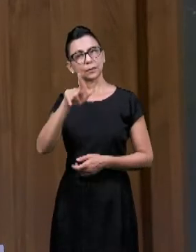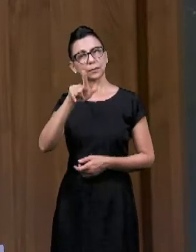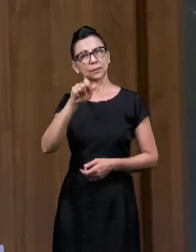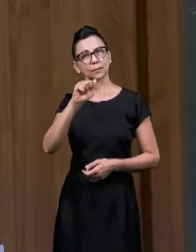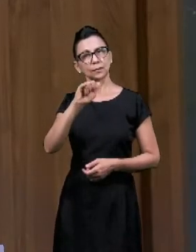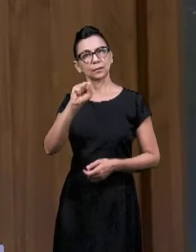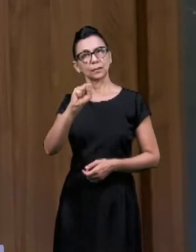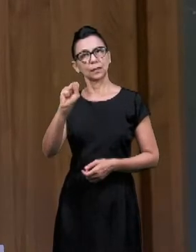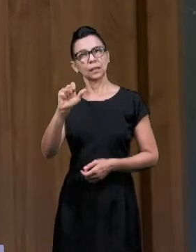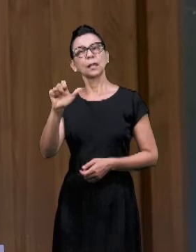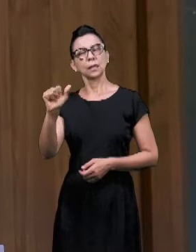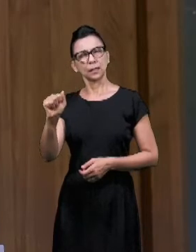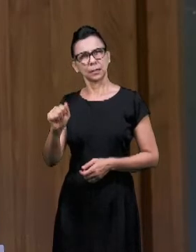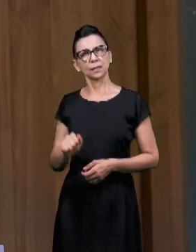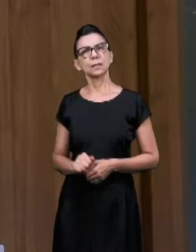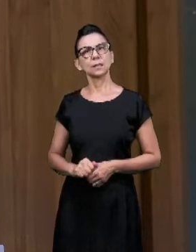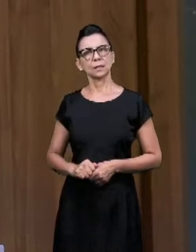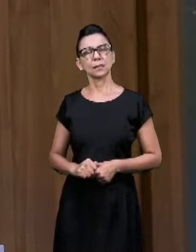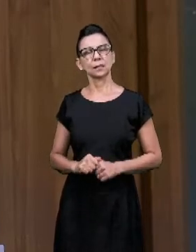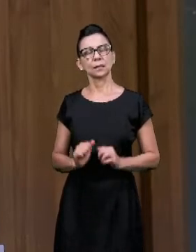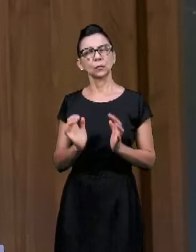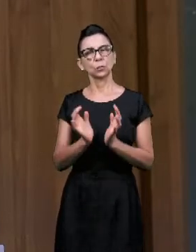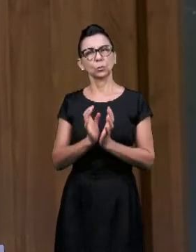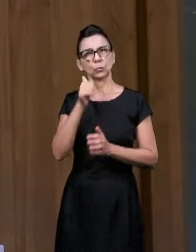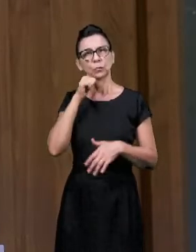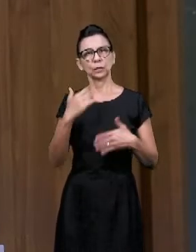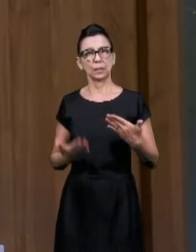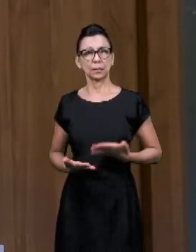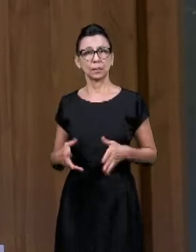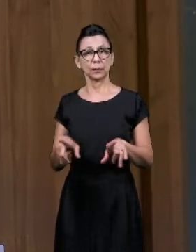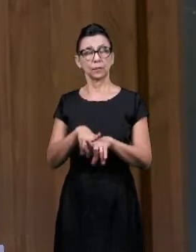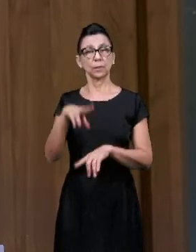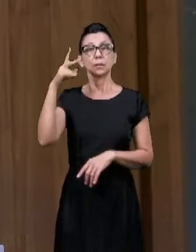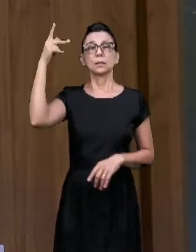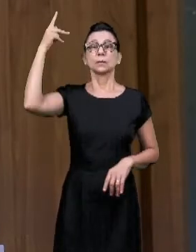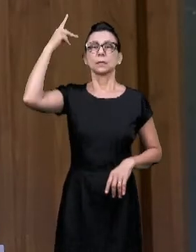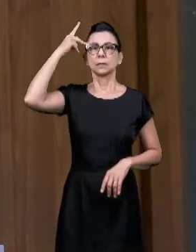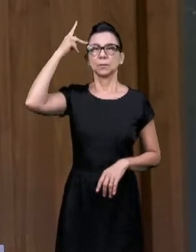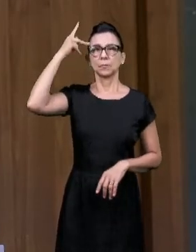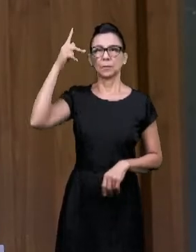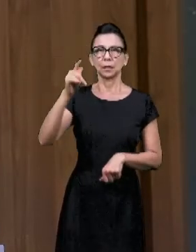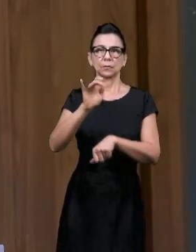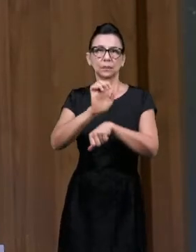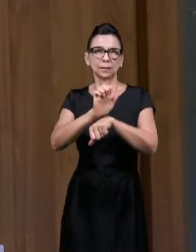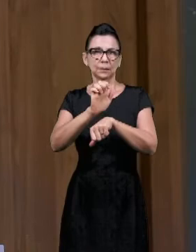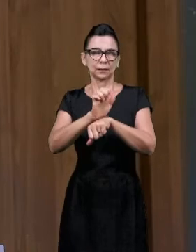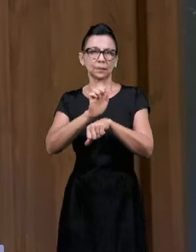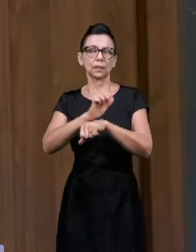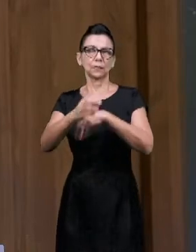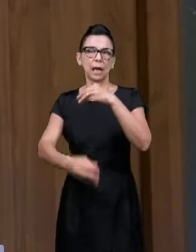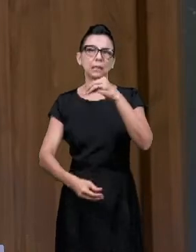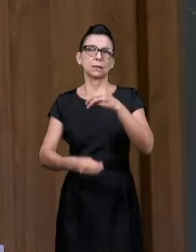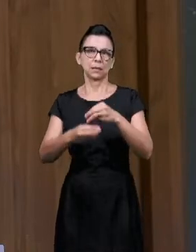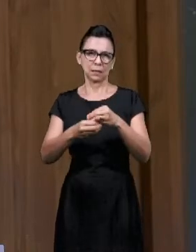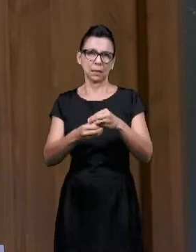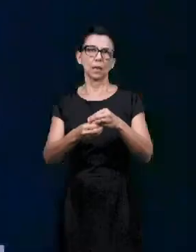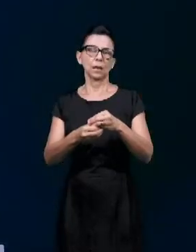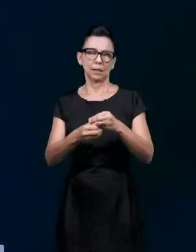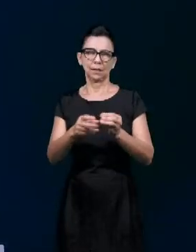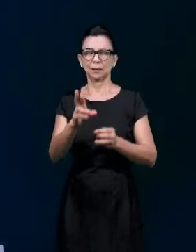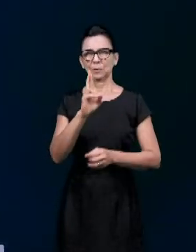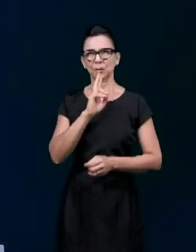do grupo de senhoras da igreja ali de São José dos Campos, em São Paulo. Ela vai também completar essa resposta. Então, vamos